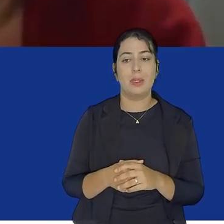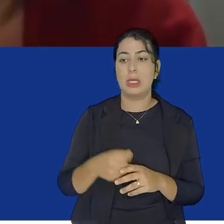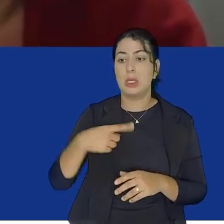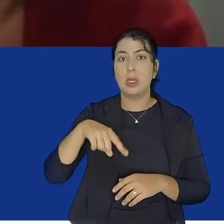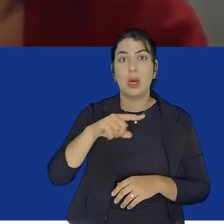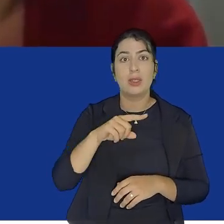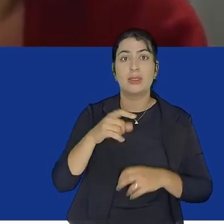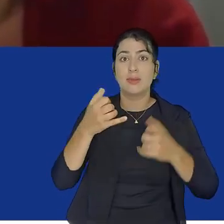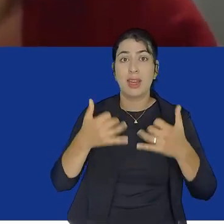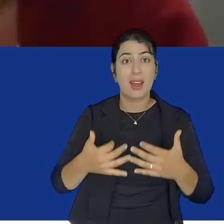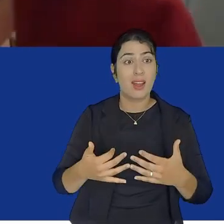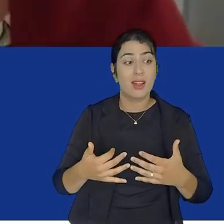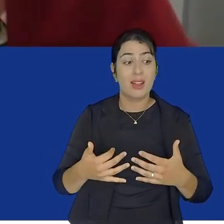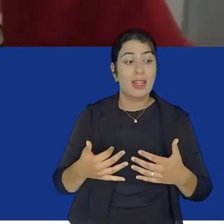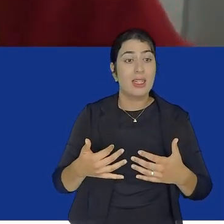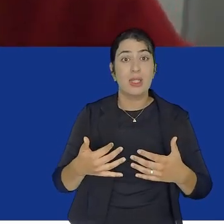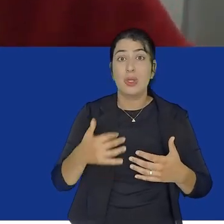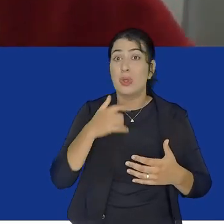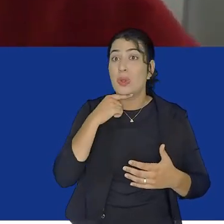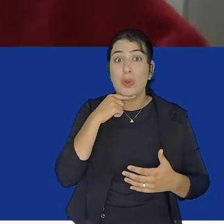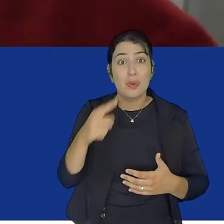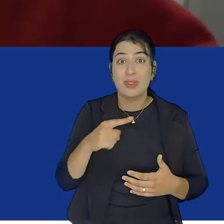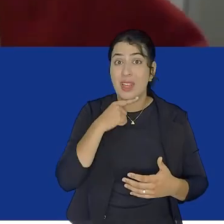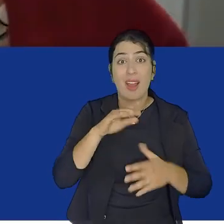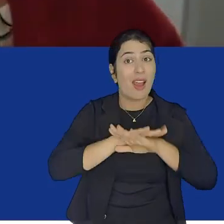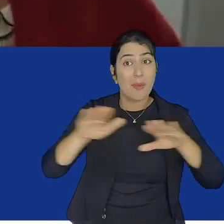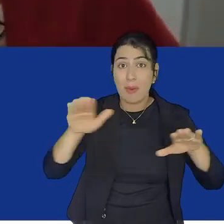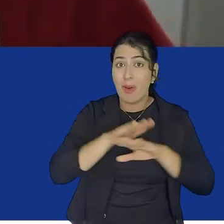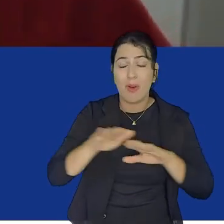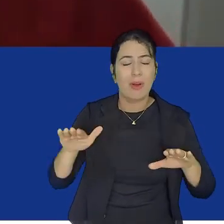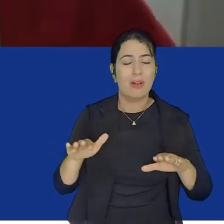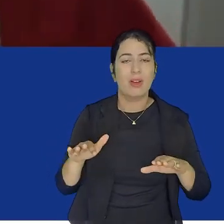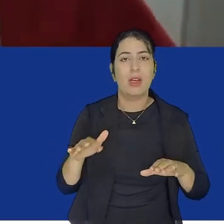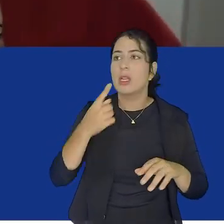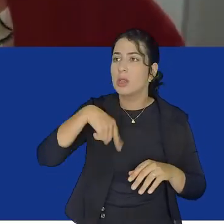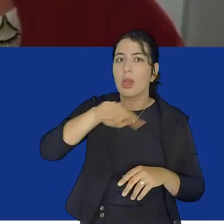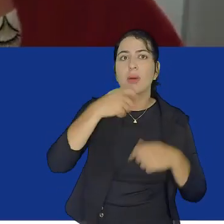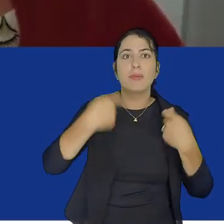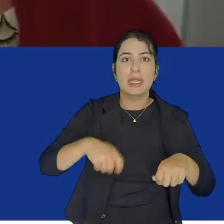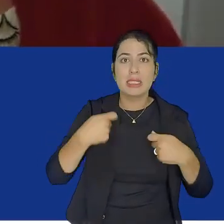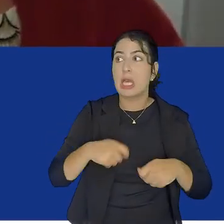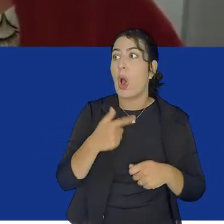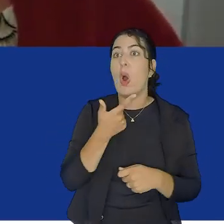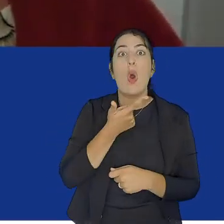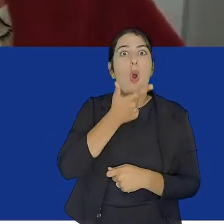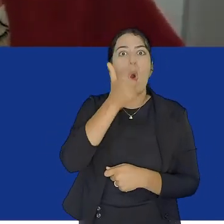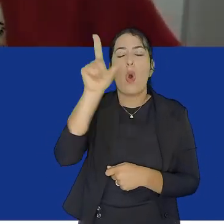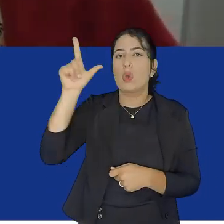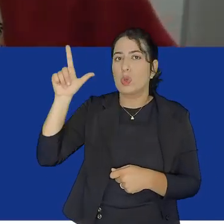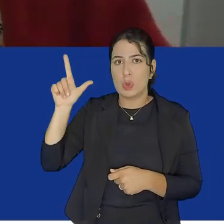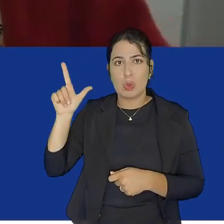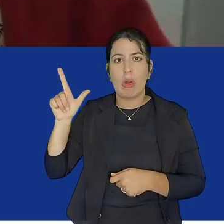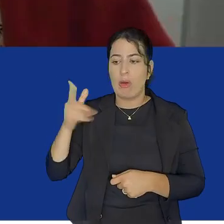o que a Carla falou, não cabe mais. Nós precisamos achar uma outra maneira, uma outra forma de